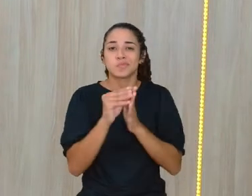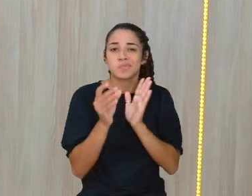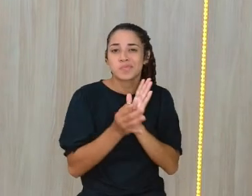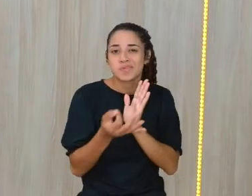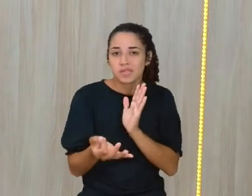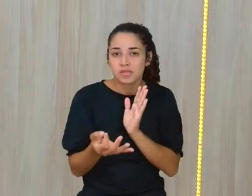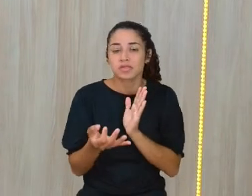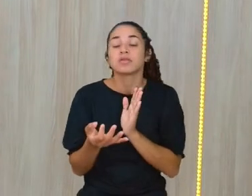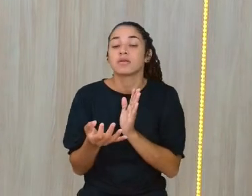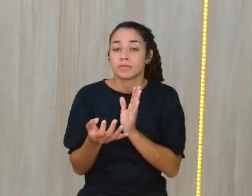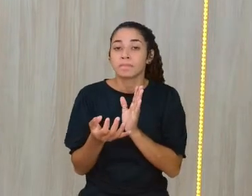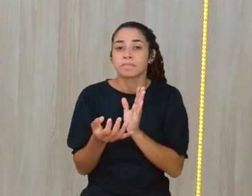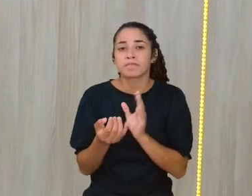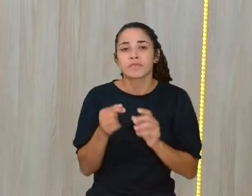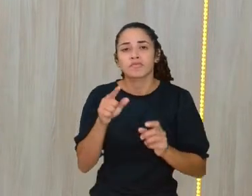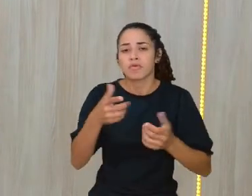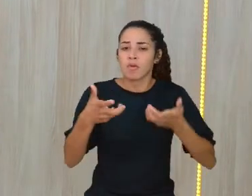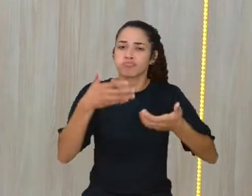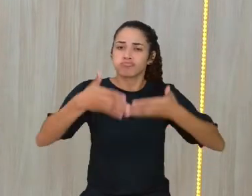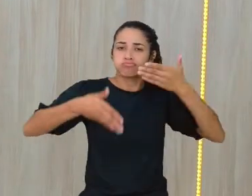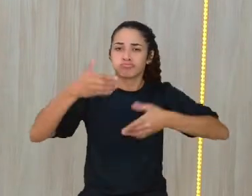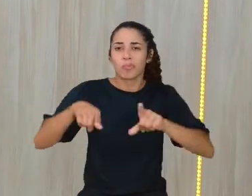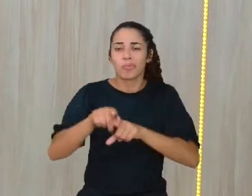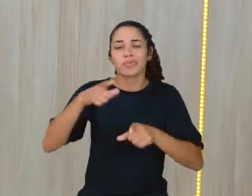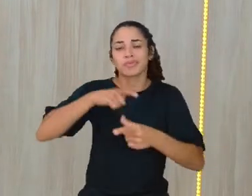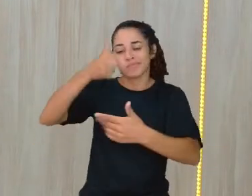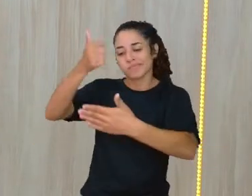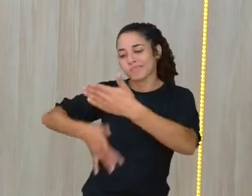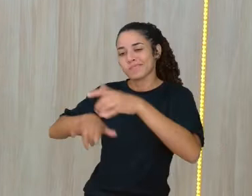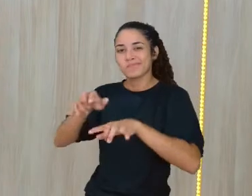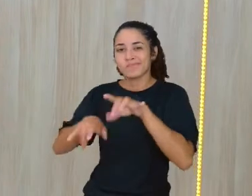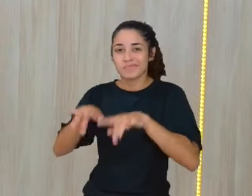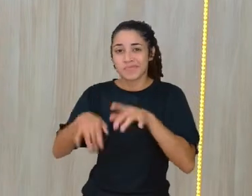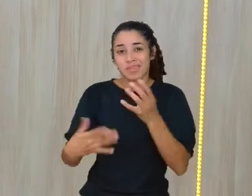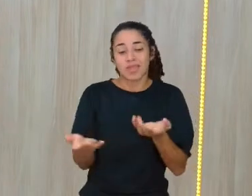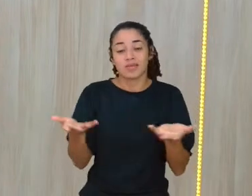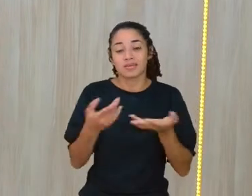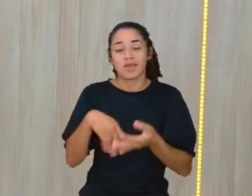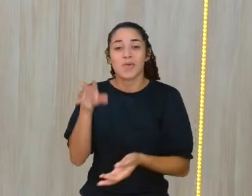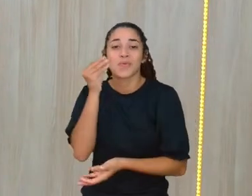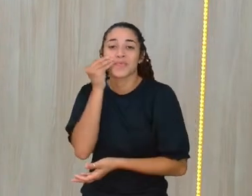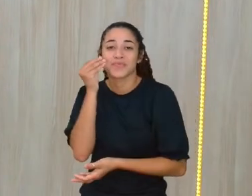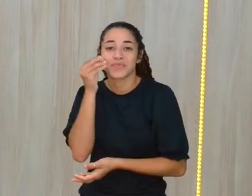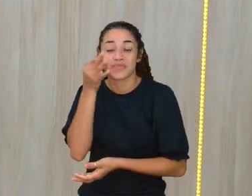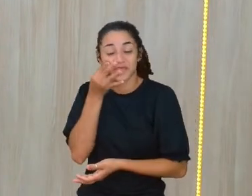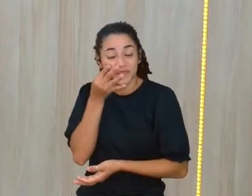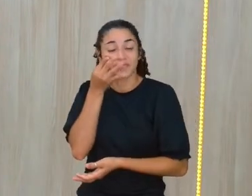quiser participar, porque nós temos o chat agora na aula ao vivo, hoje,